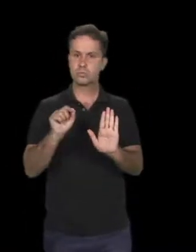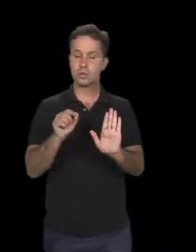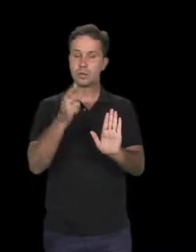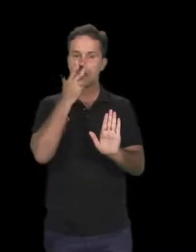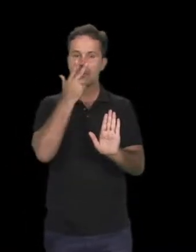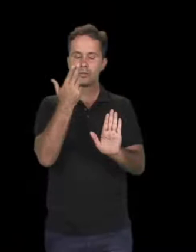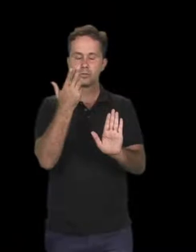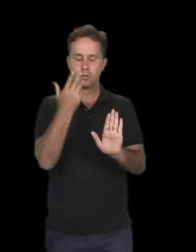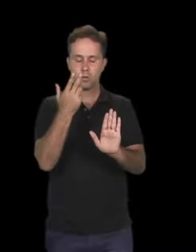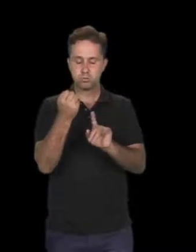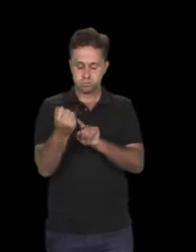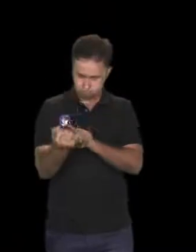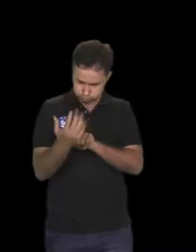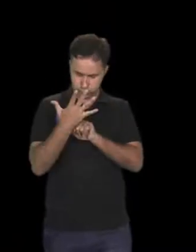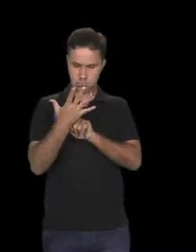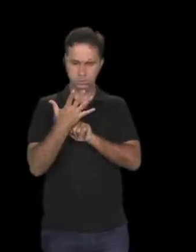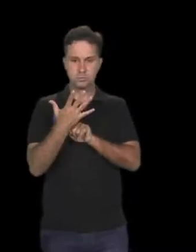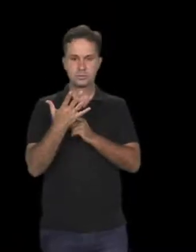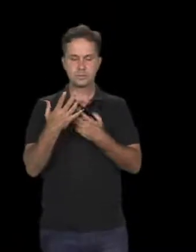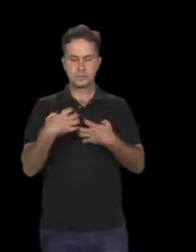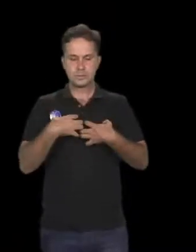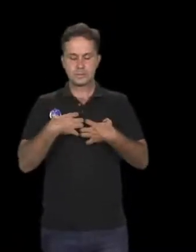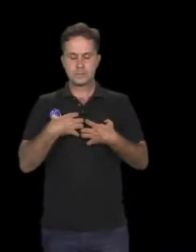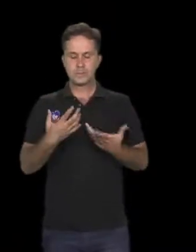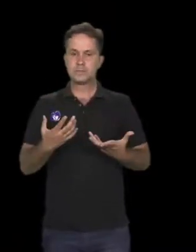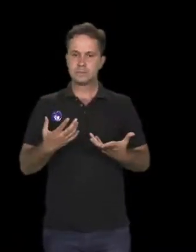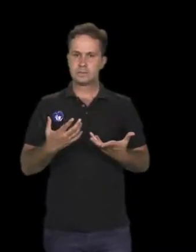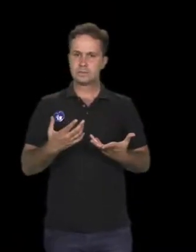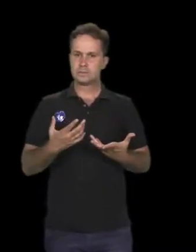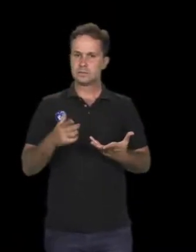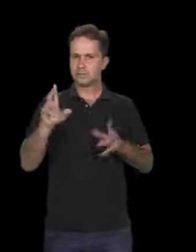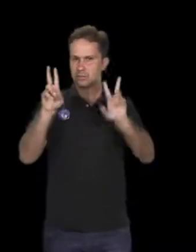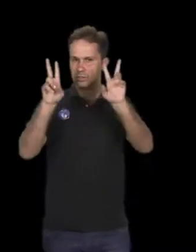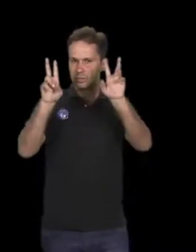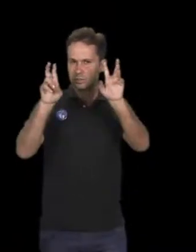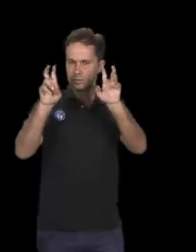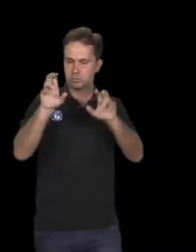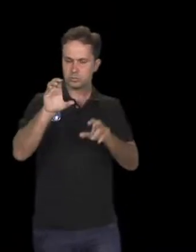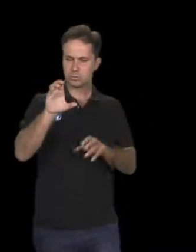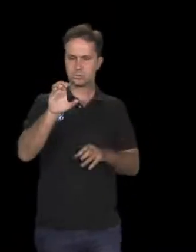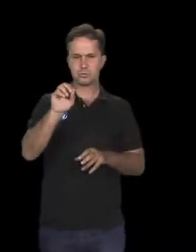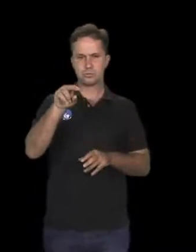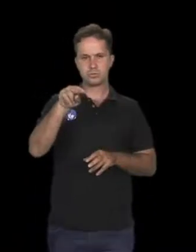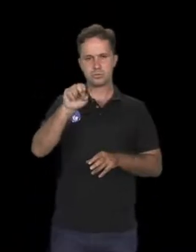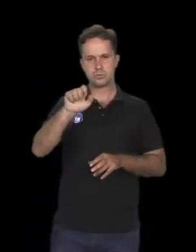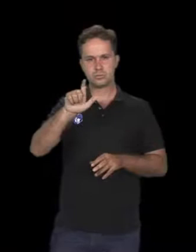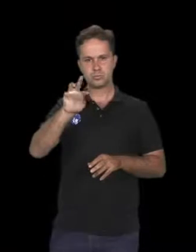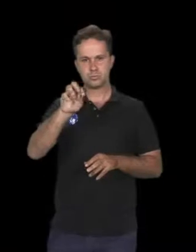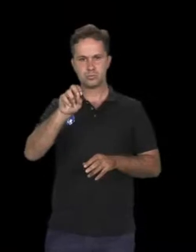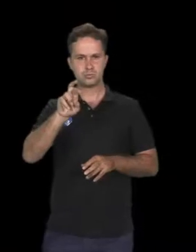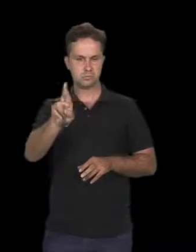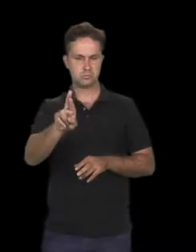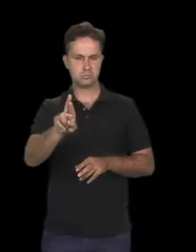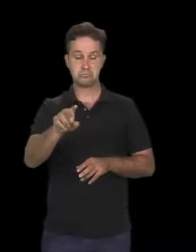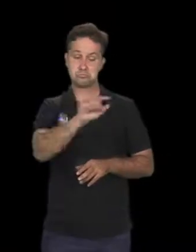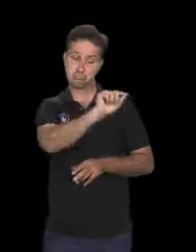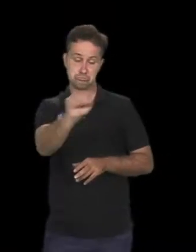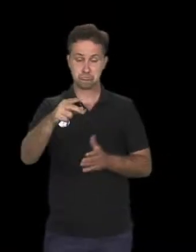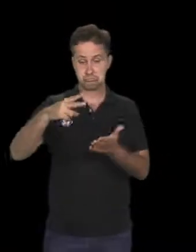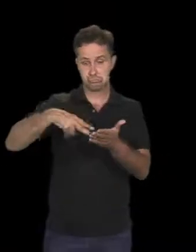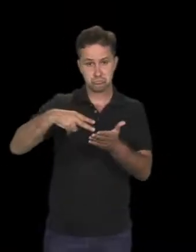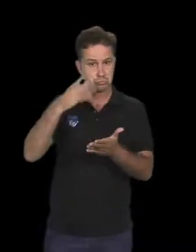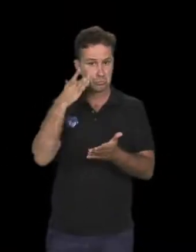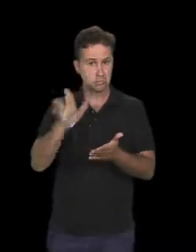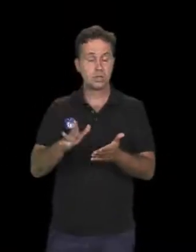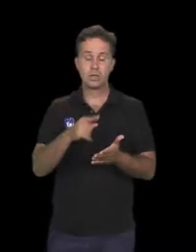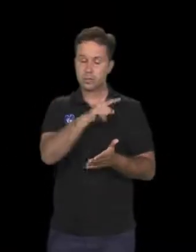minha colega Daniela Pinheiro, um perfil do José Dirceu, não sei se alguns de vocês leram essa matéria, um longo perfil, ela passou muitas semanas acompanhando